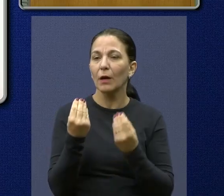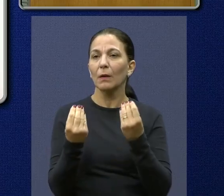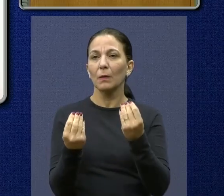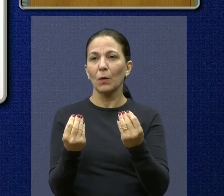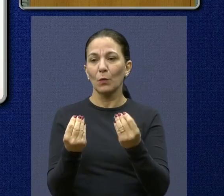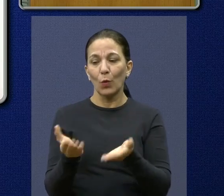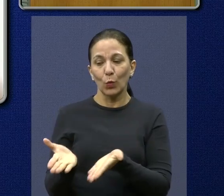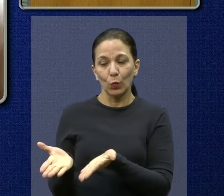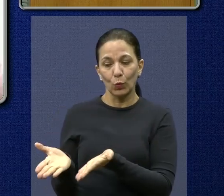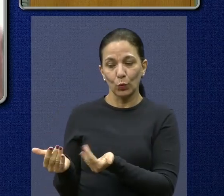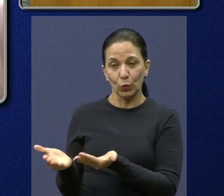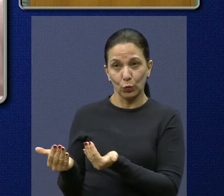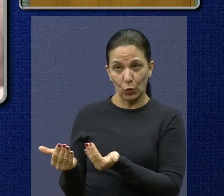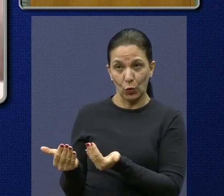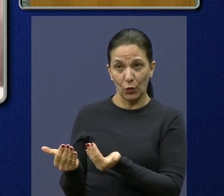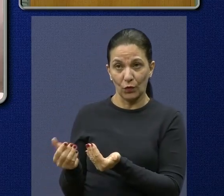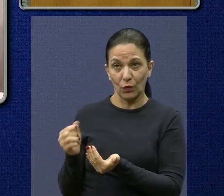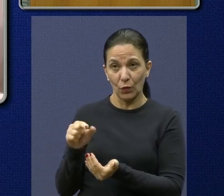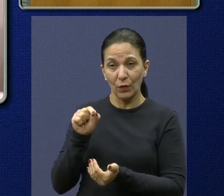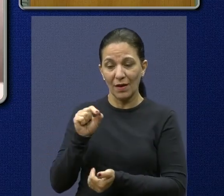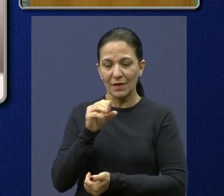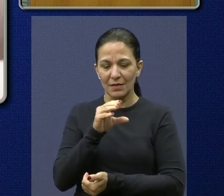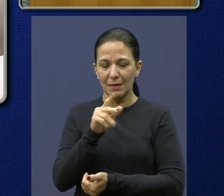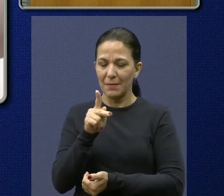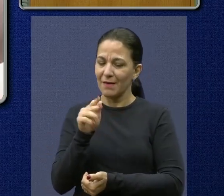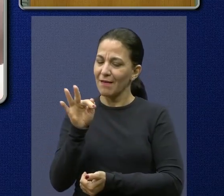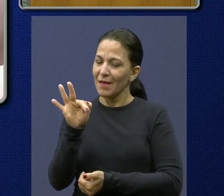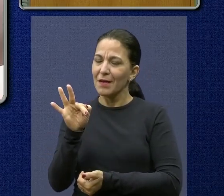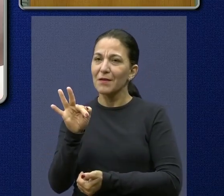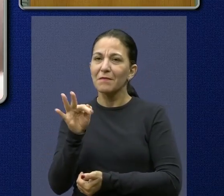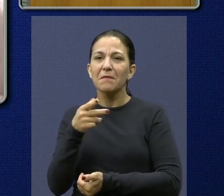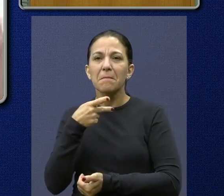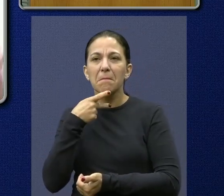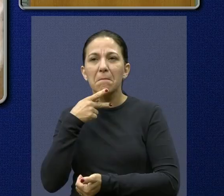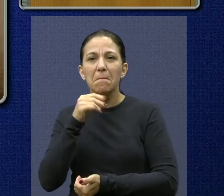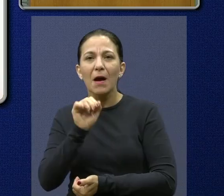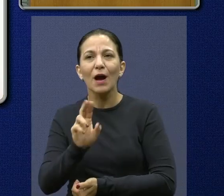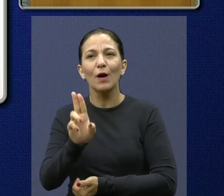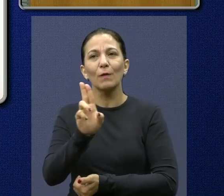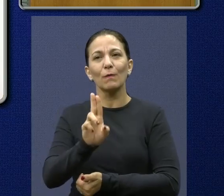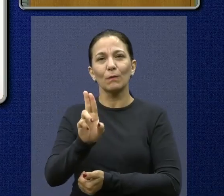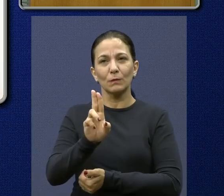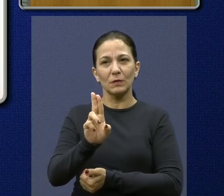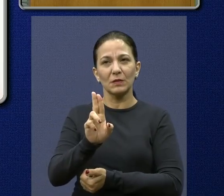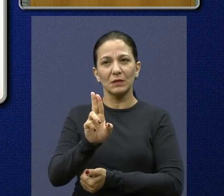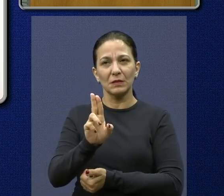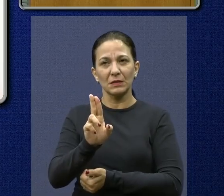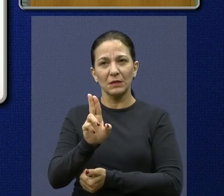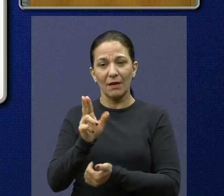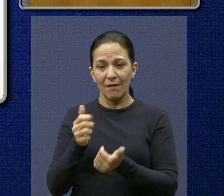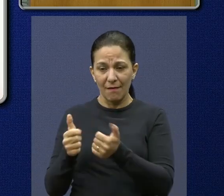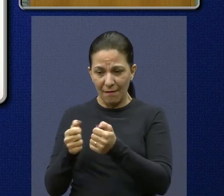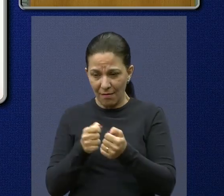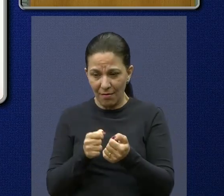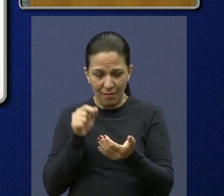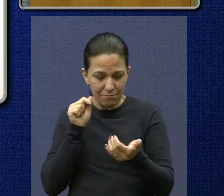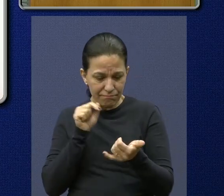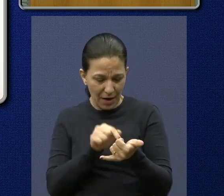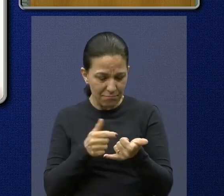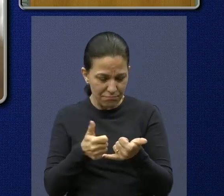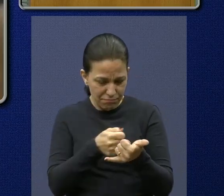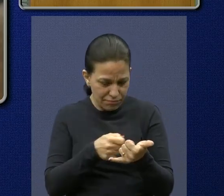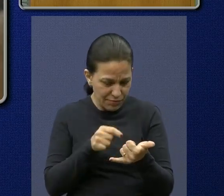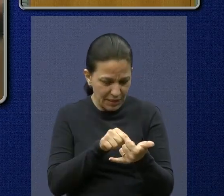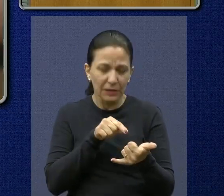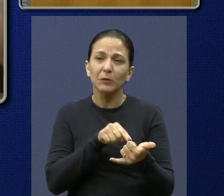o jovem, ele vai lá e pega o CPF do pai, o pai nem viu. Ele vai lá, pega o CPF do pai, cadastra na Bet e